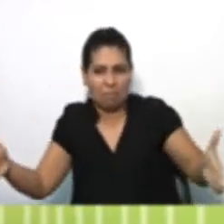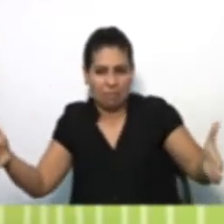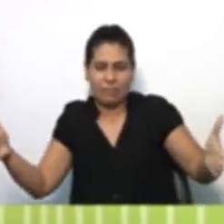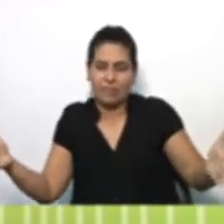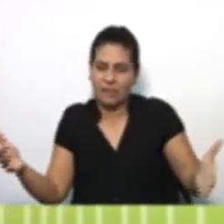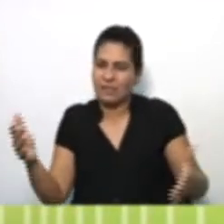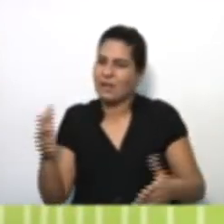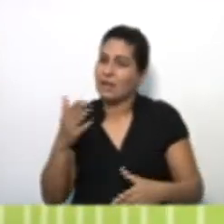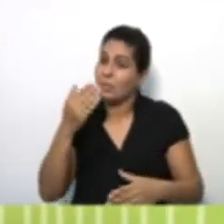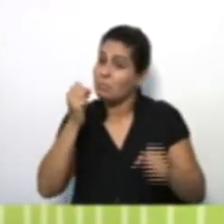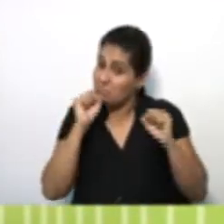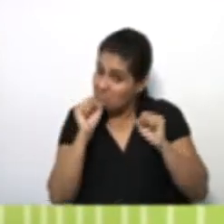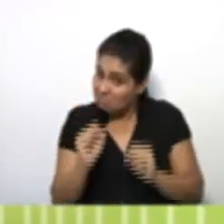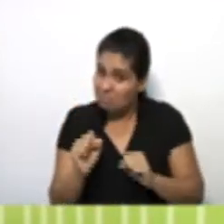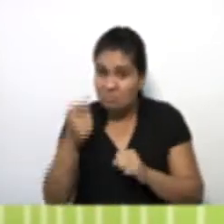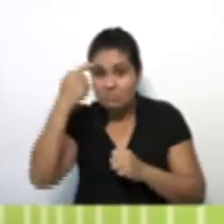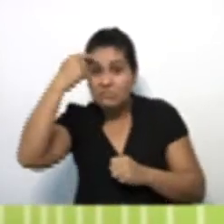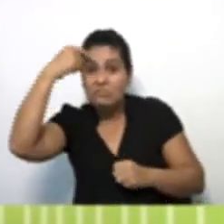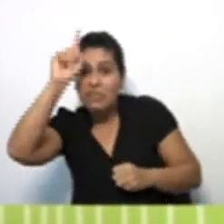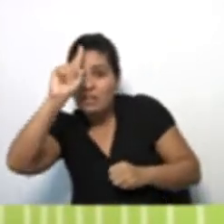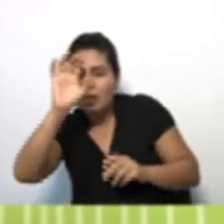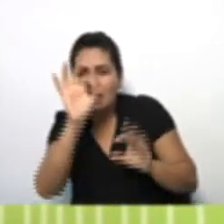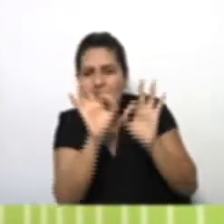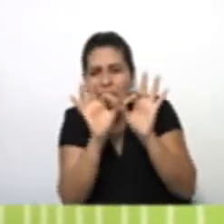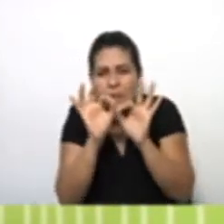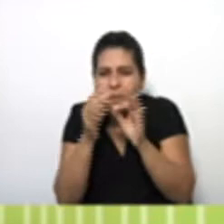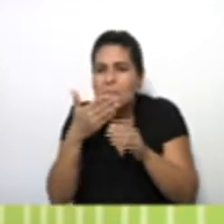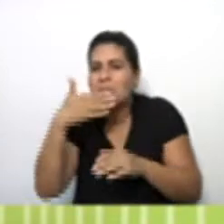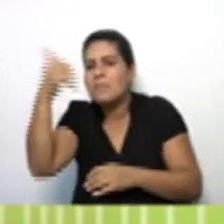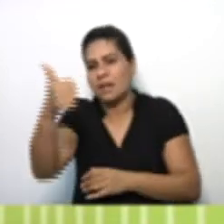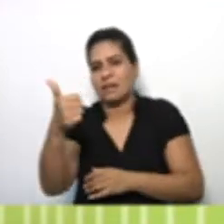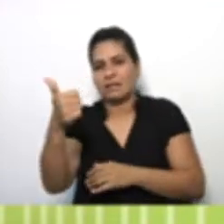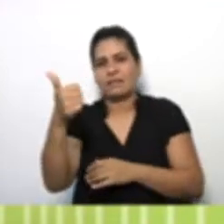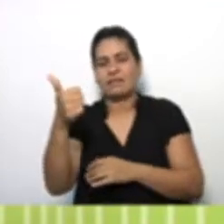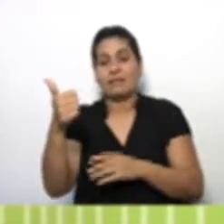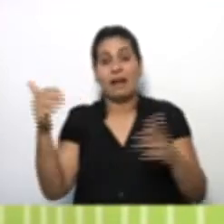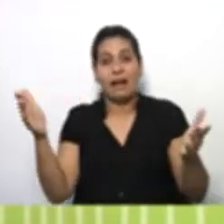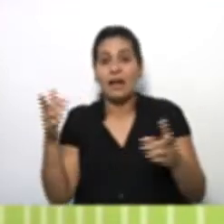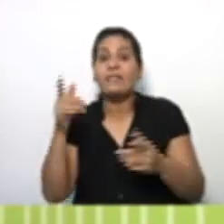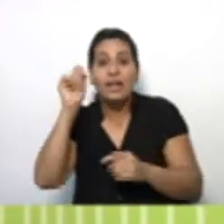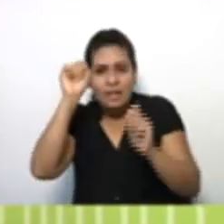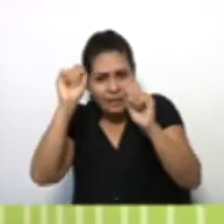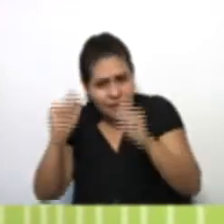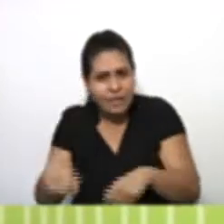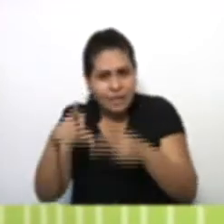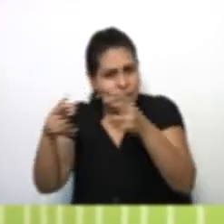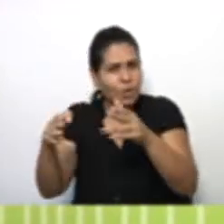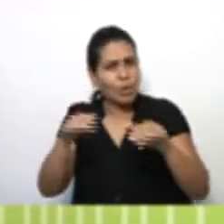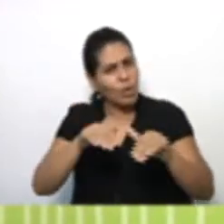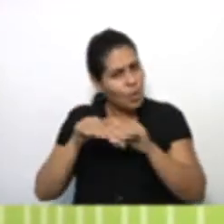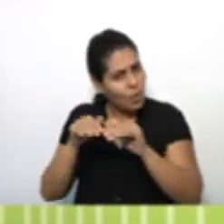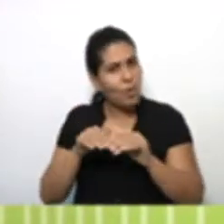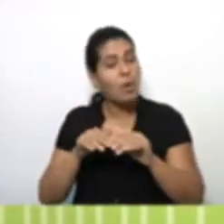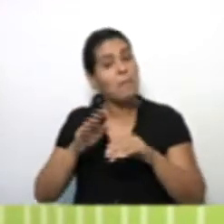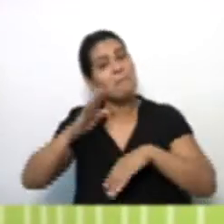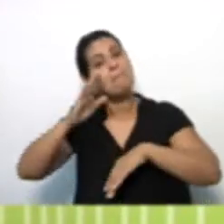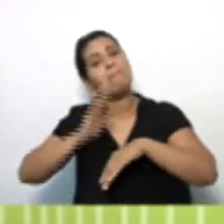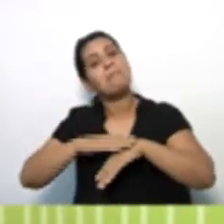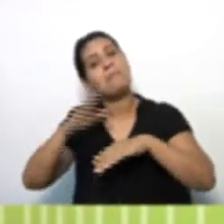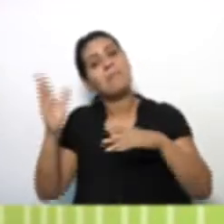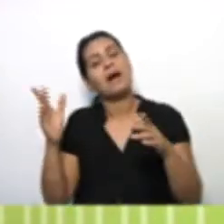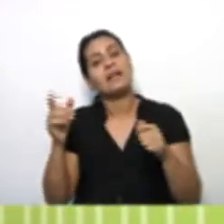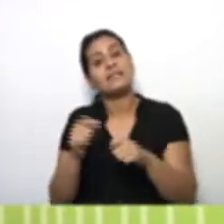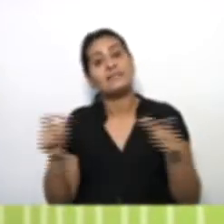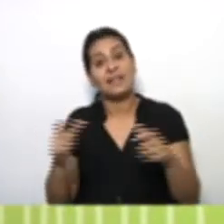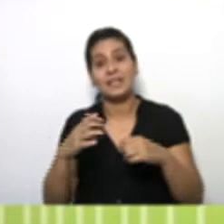muito grande. Nós podemos criar algo muito melhor, né? Que vai atender a mesma necessidade, só que vai